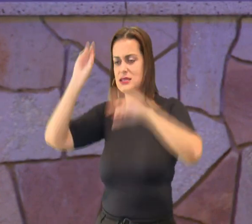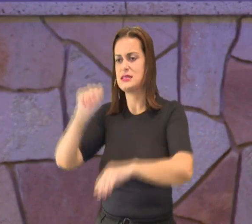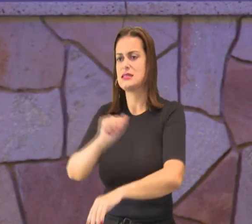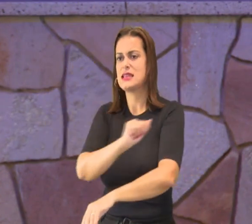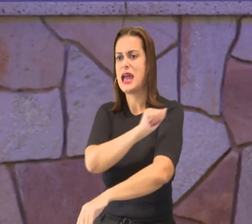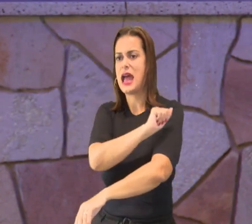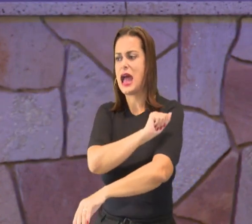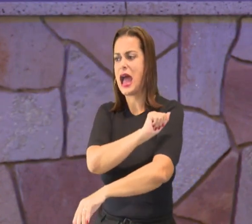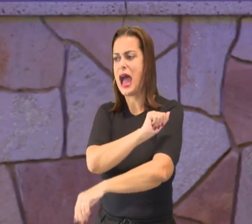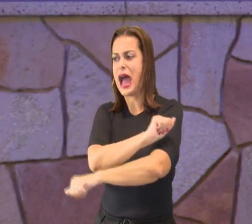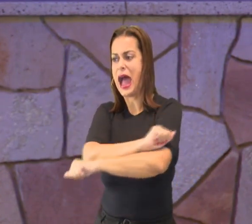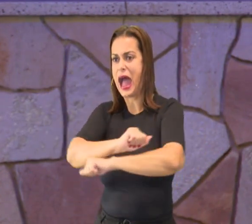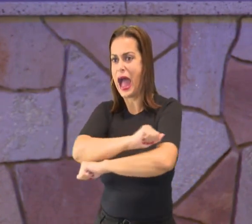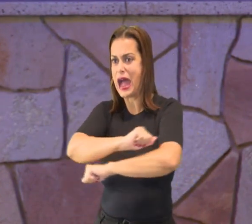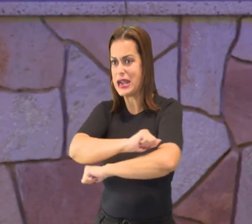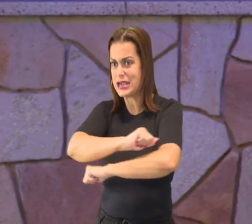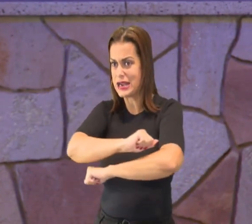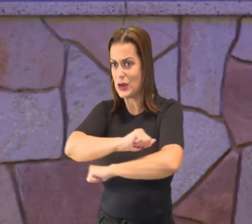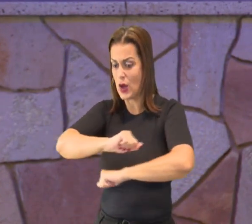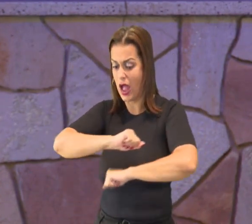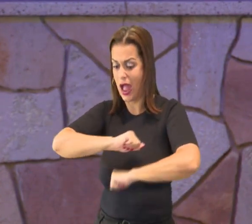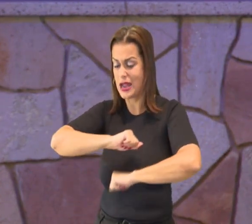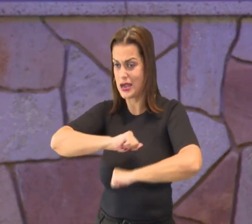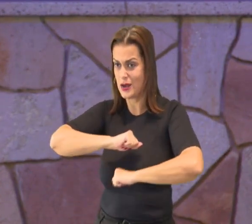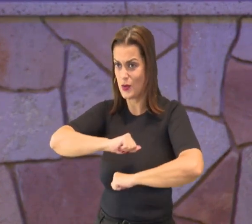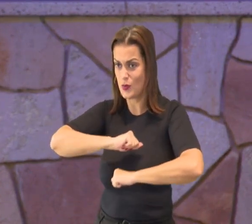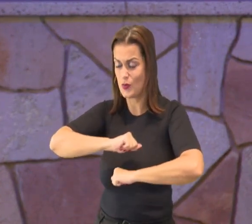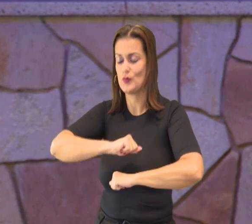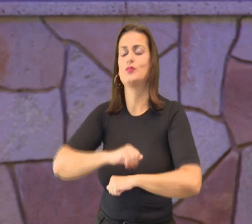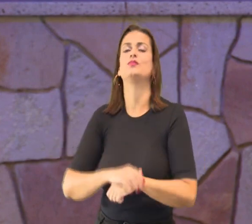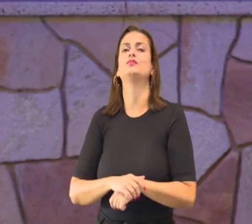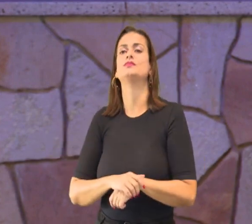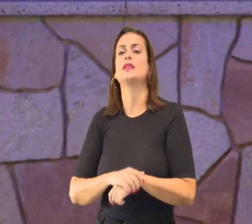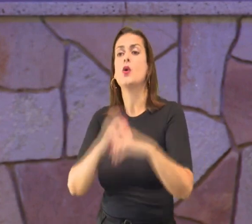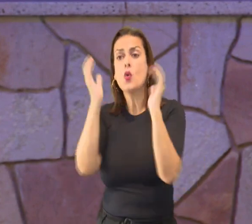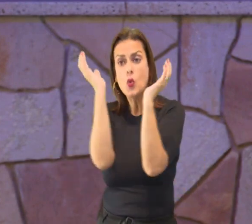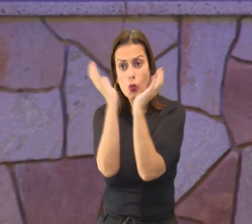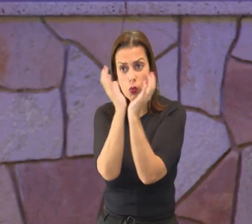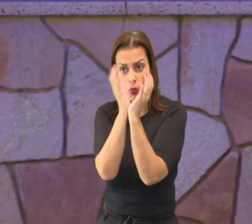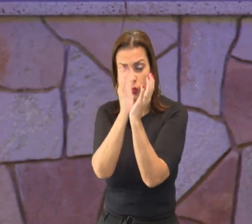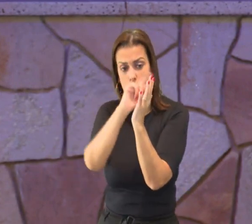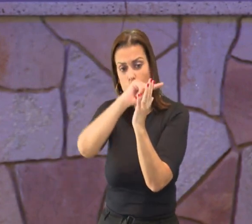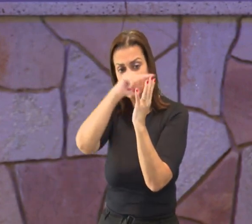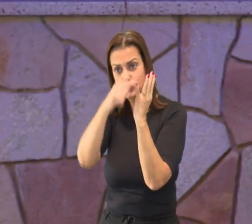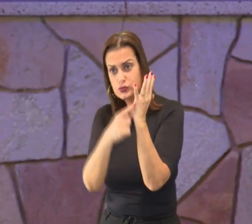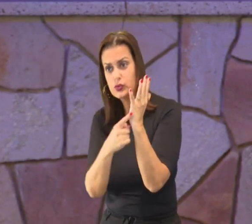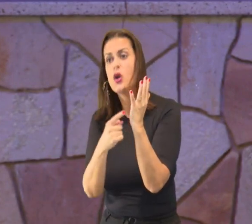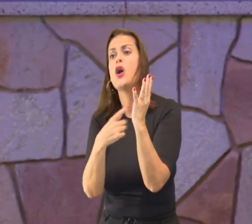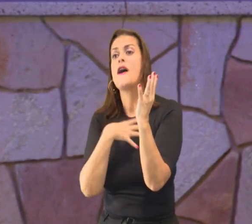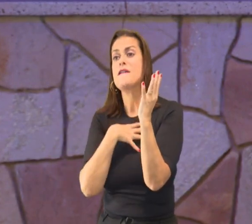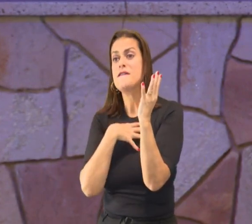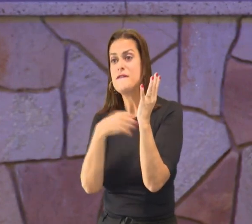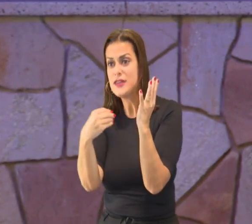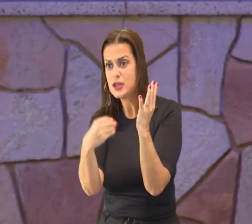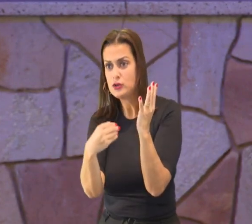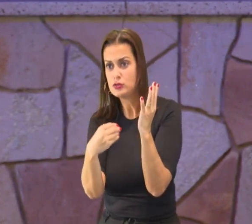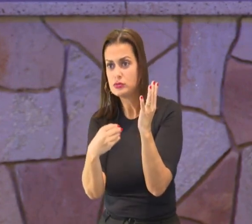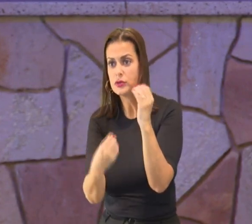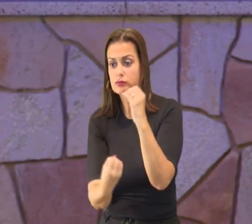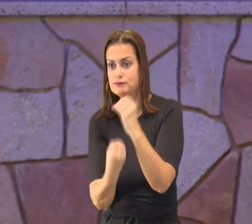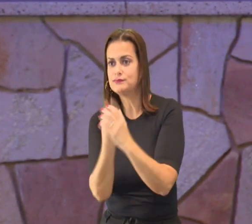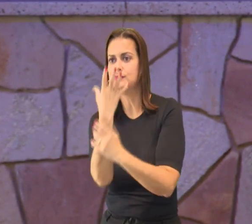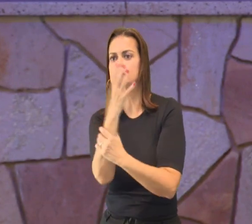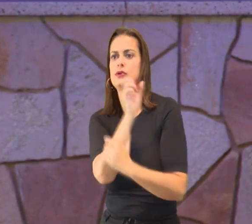e Levi, tendo esses filhos, esta tribo, eles darão origem então a este